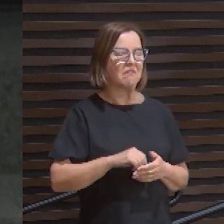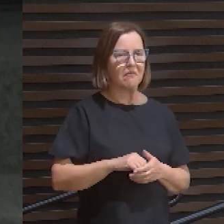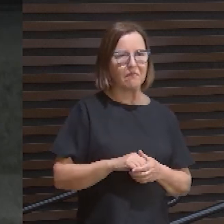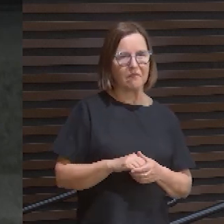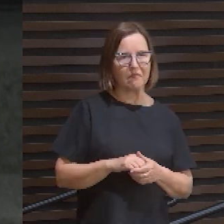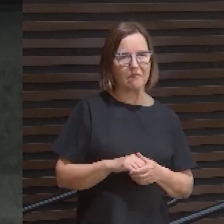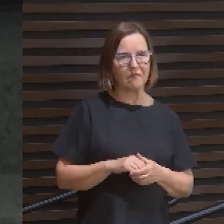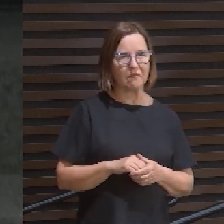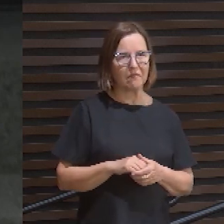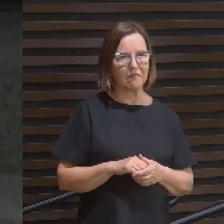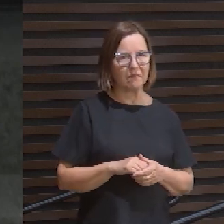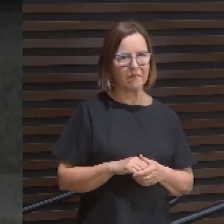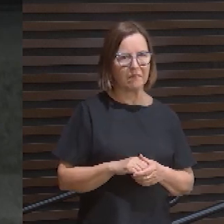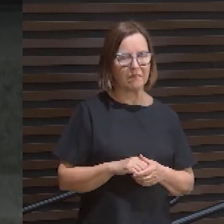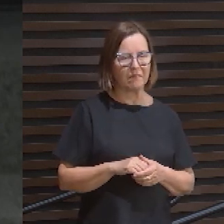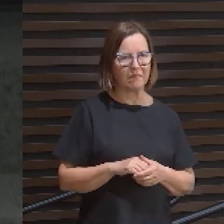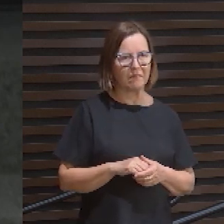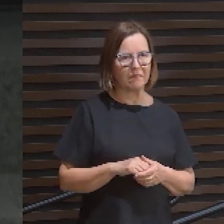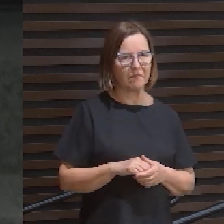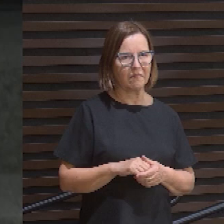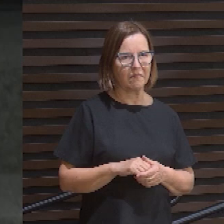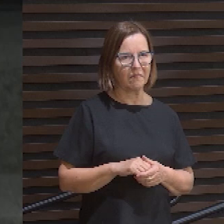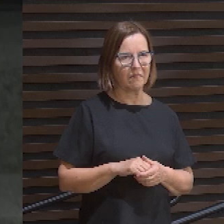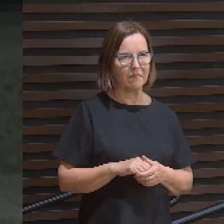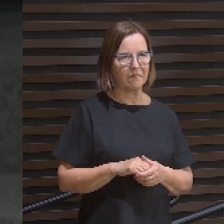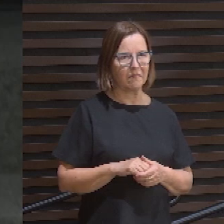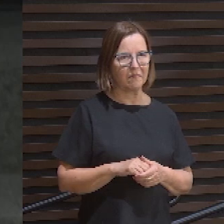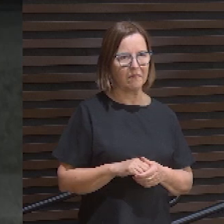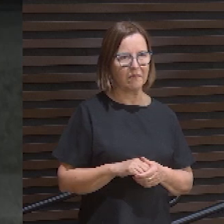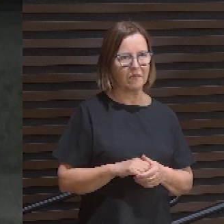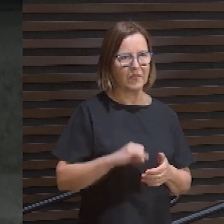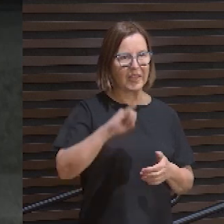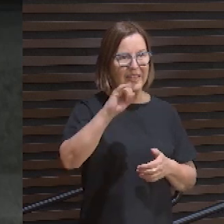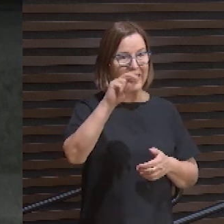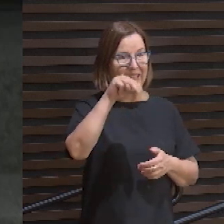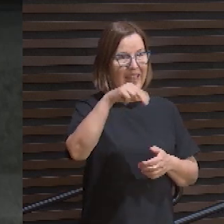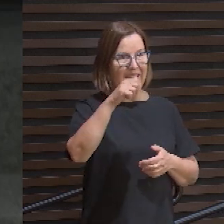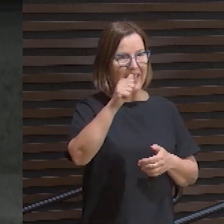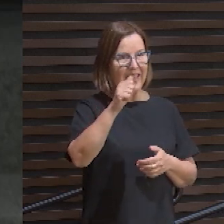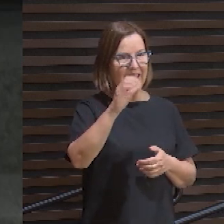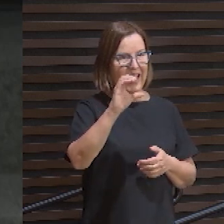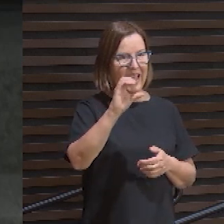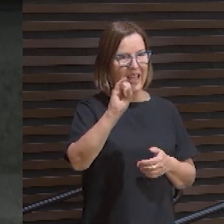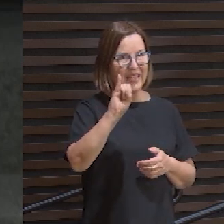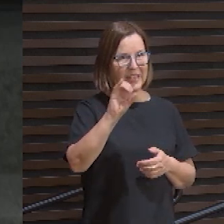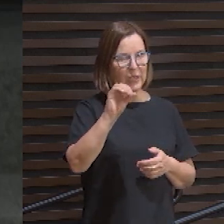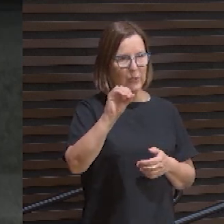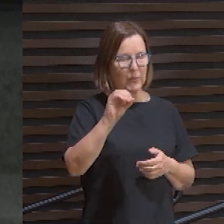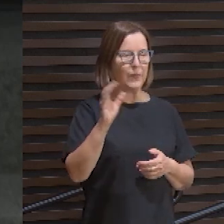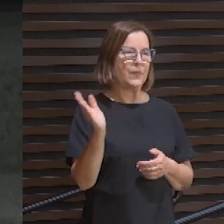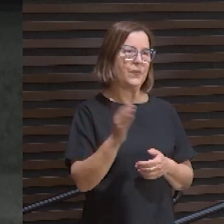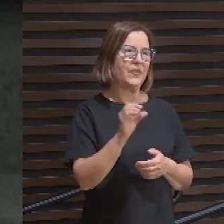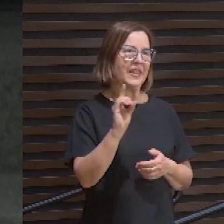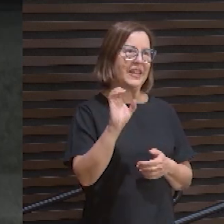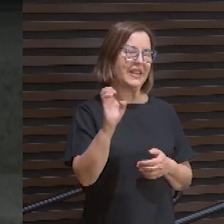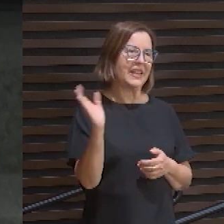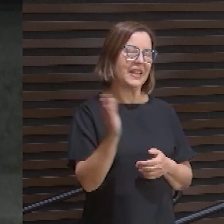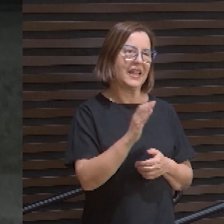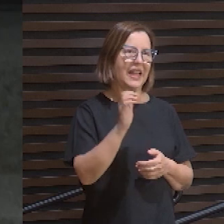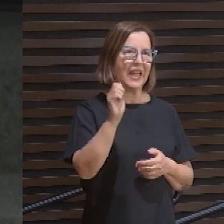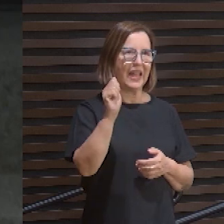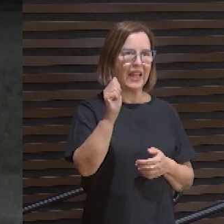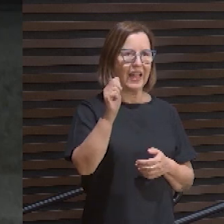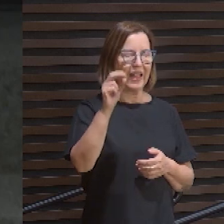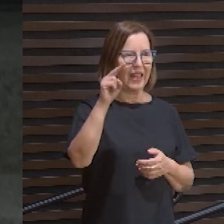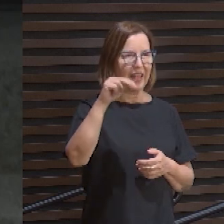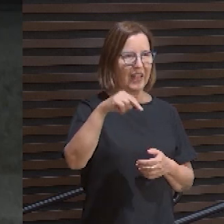um bocado de gente aqui, deixa eu ver mais aqui. Inácio de Antioquia. Falei-me, agora eu estou